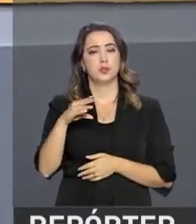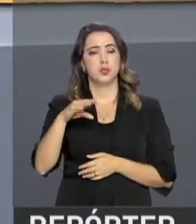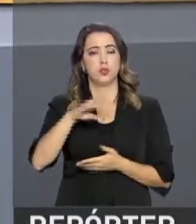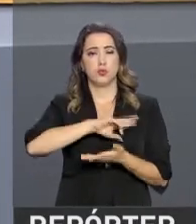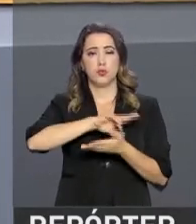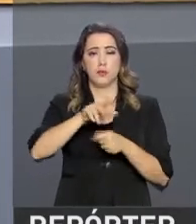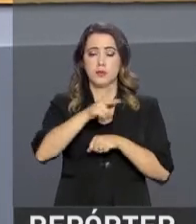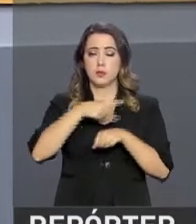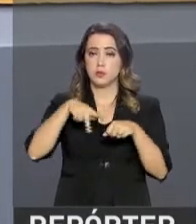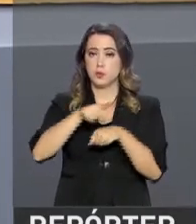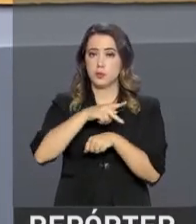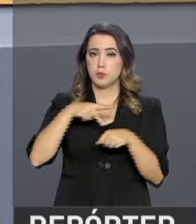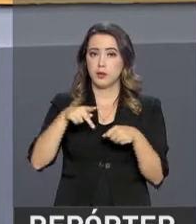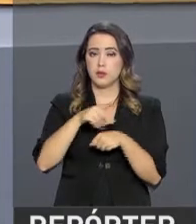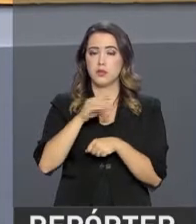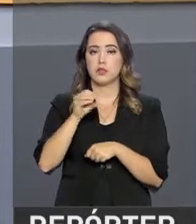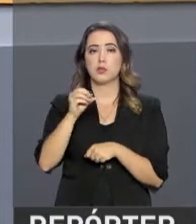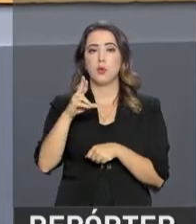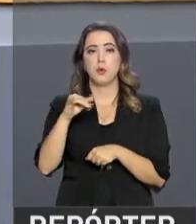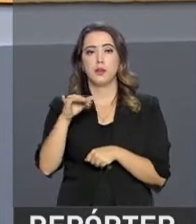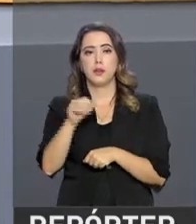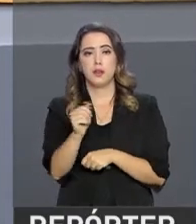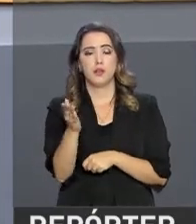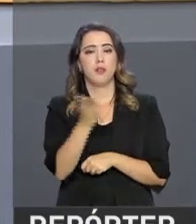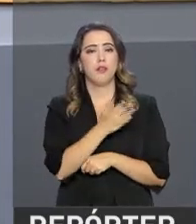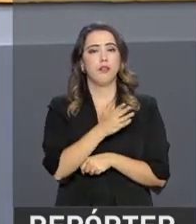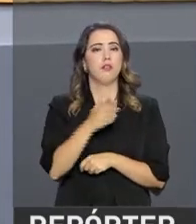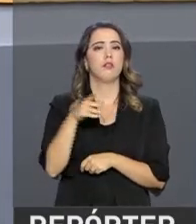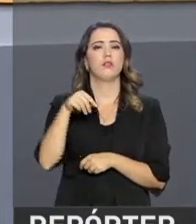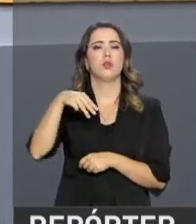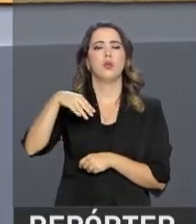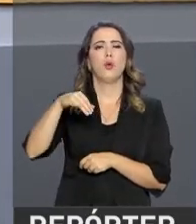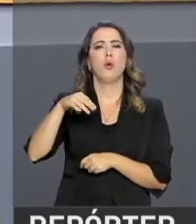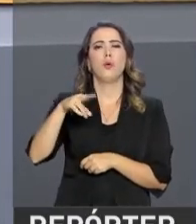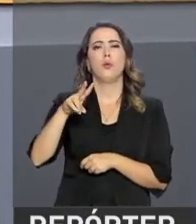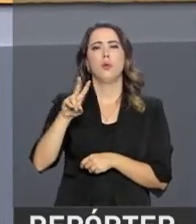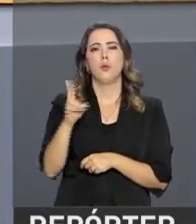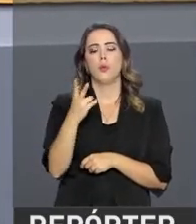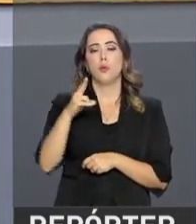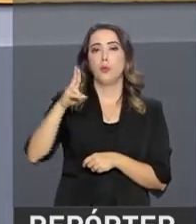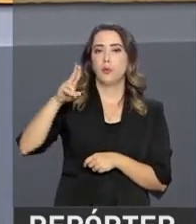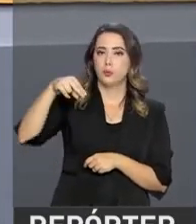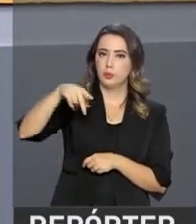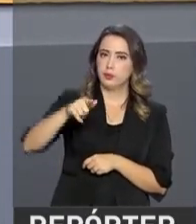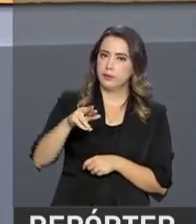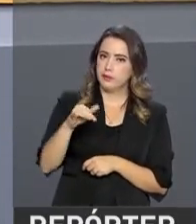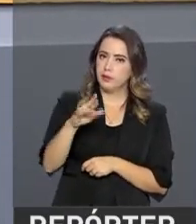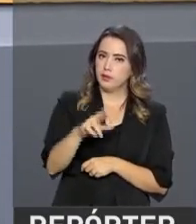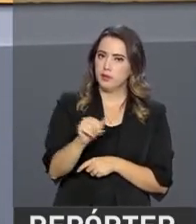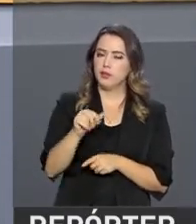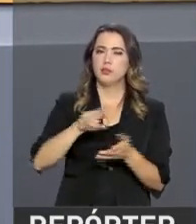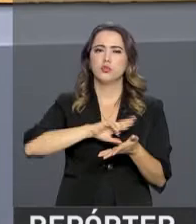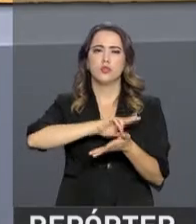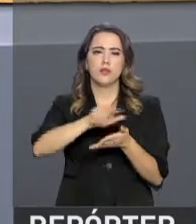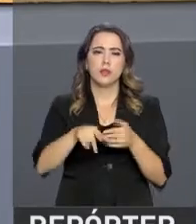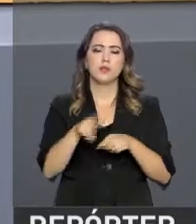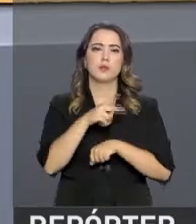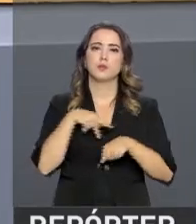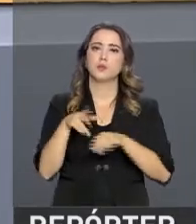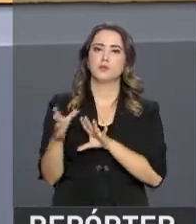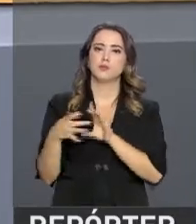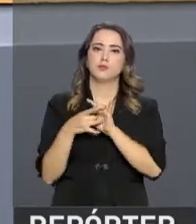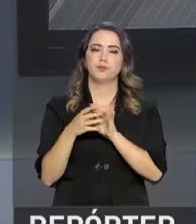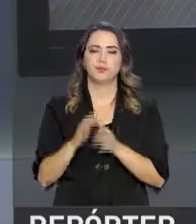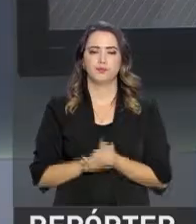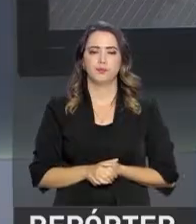Príncipe, República da Coreia, Cabo Verde, Marrocos, Hungria, Japão e Senegal. Mais informações ao longo da nossa